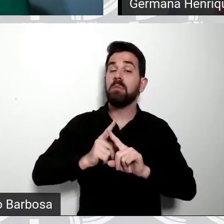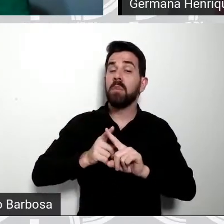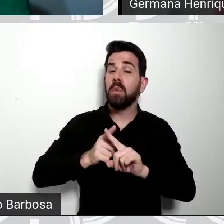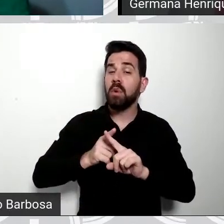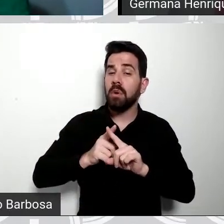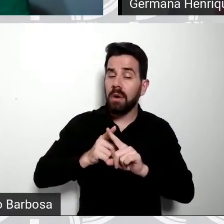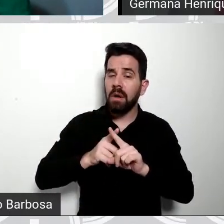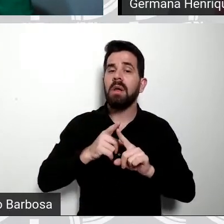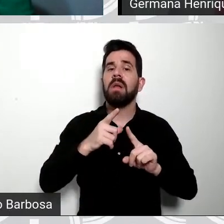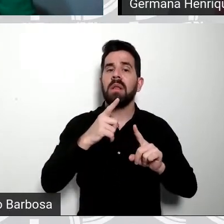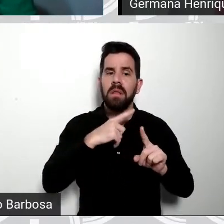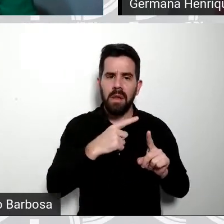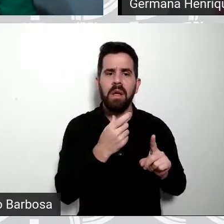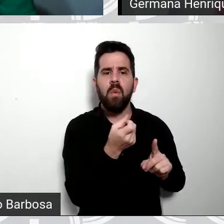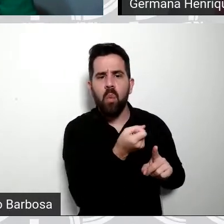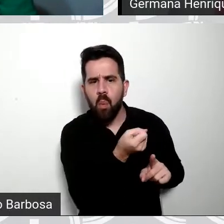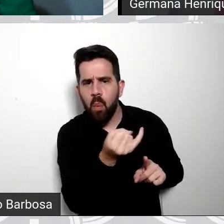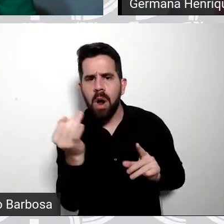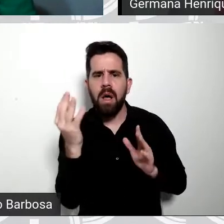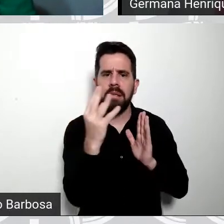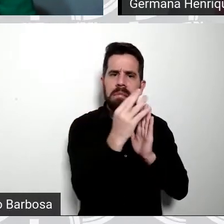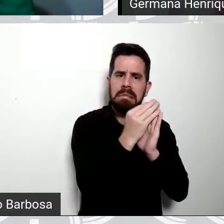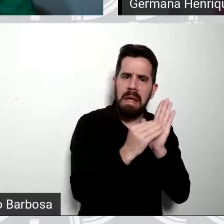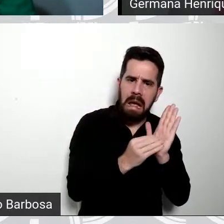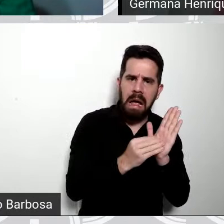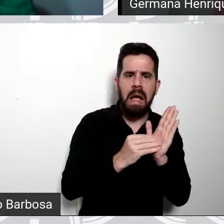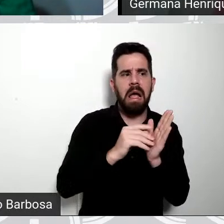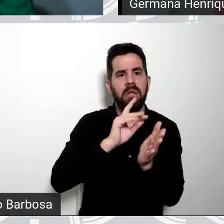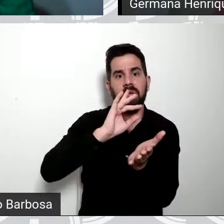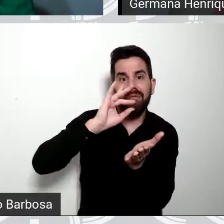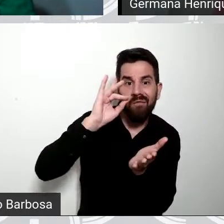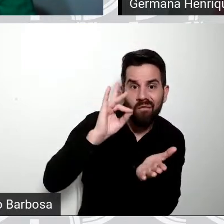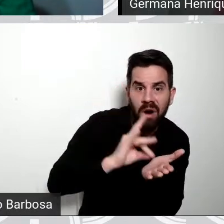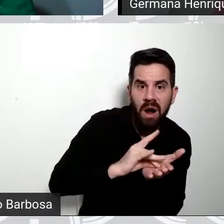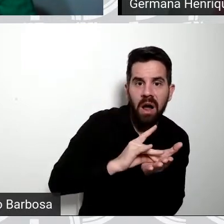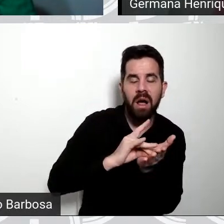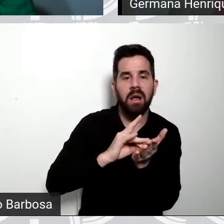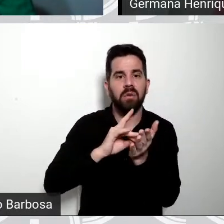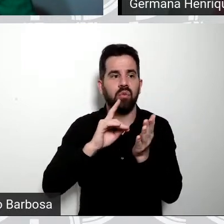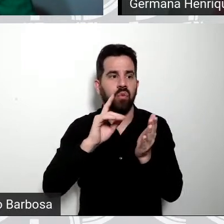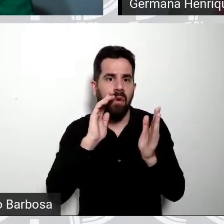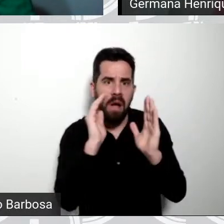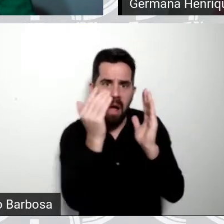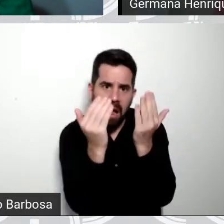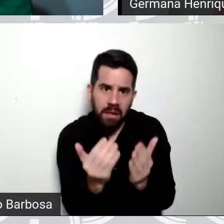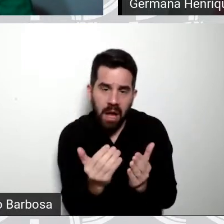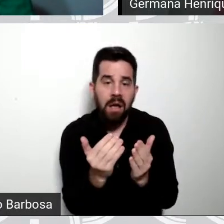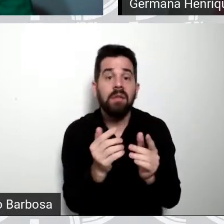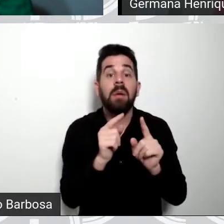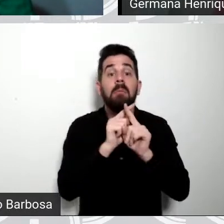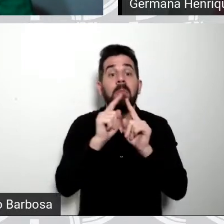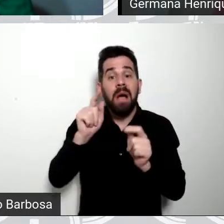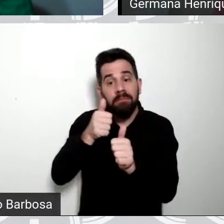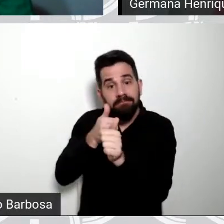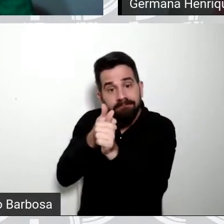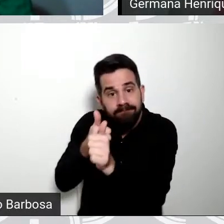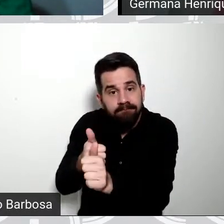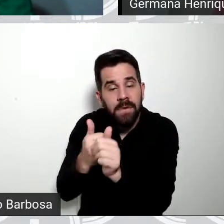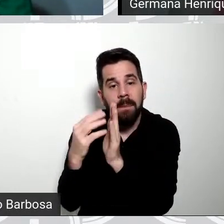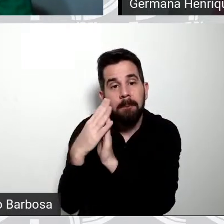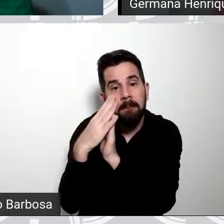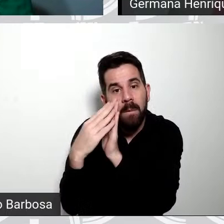e análises não estiverem circunscritas a um modelo de historiografia positivista.